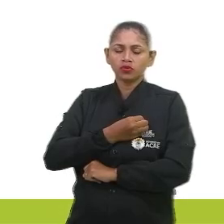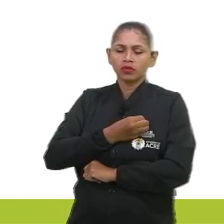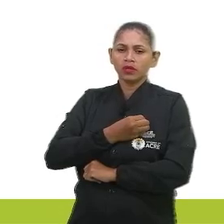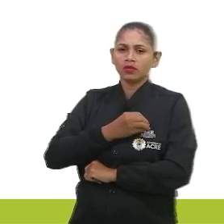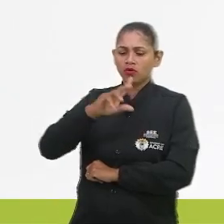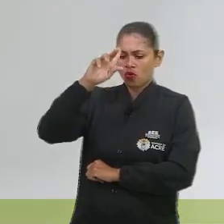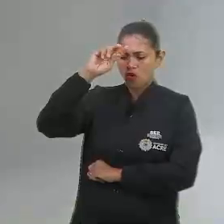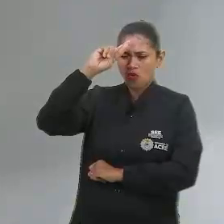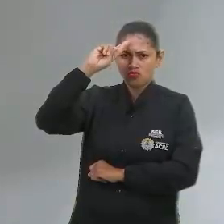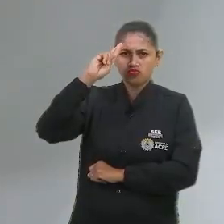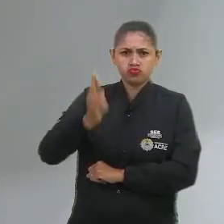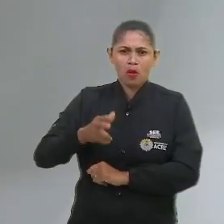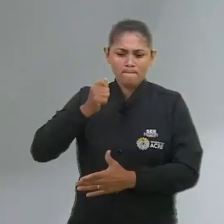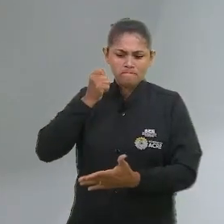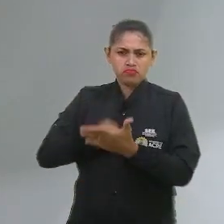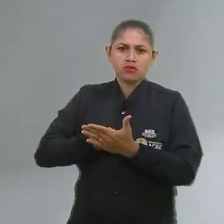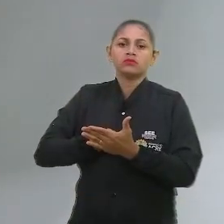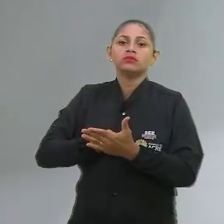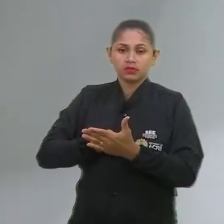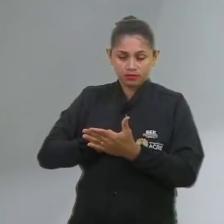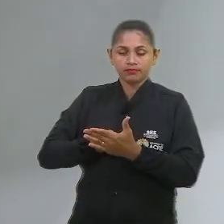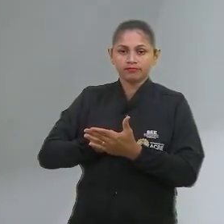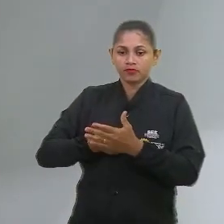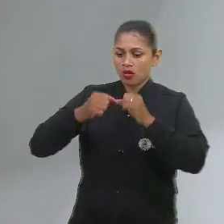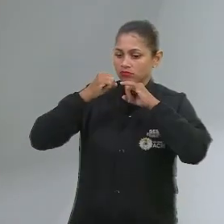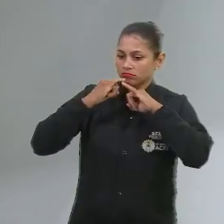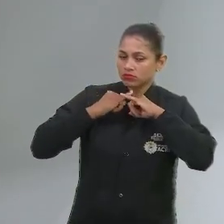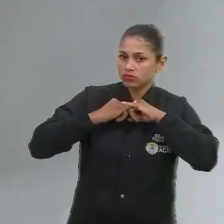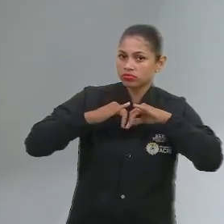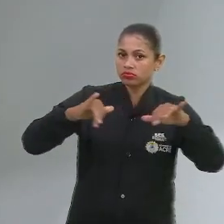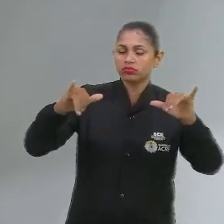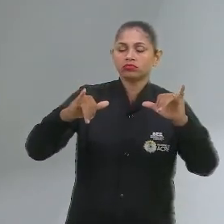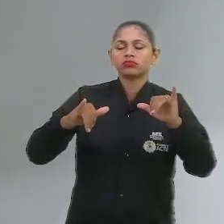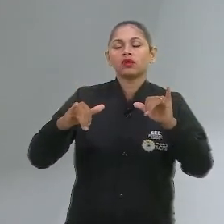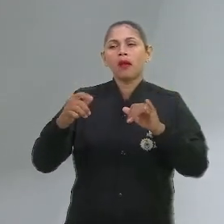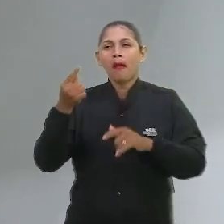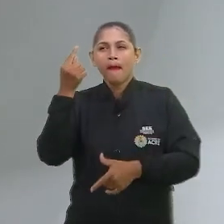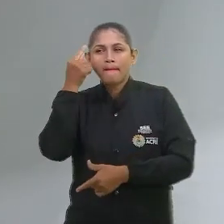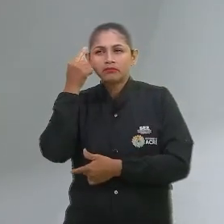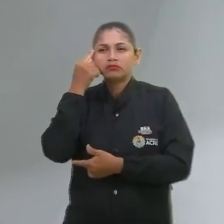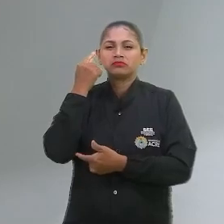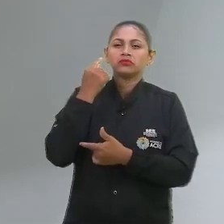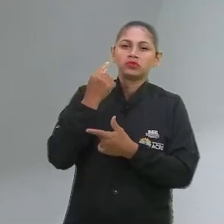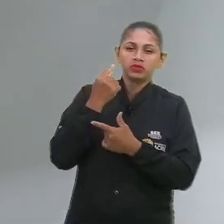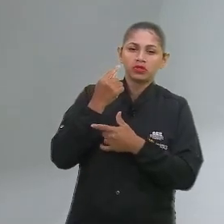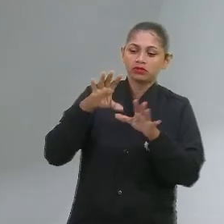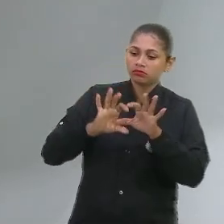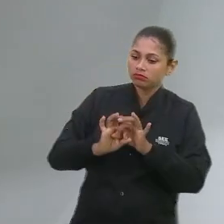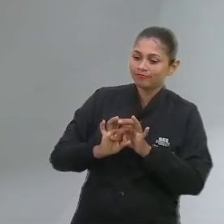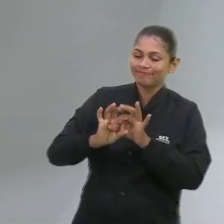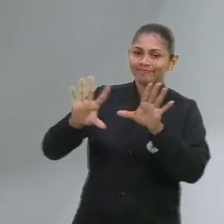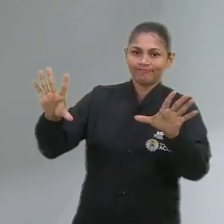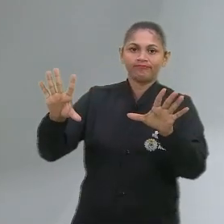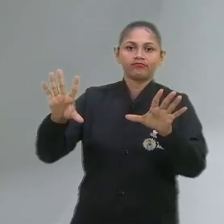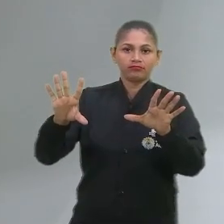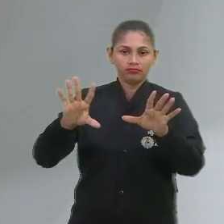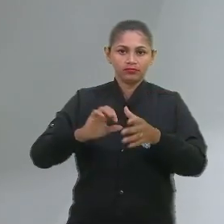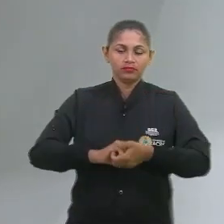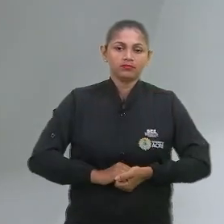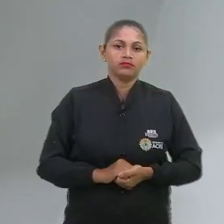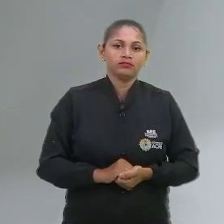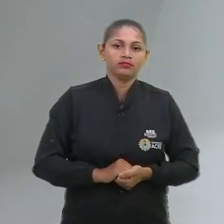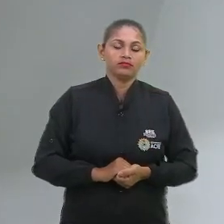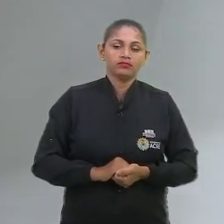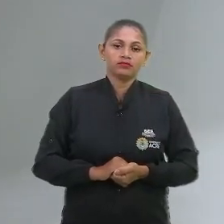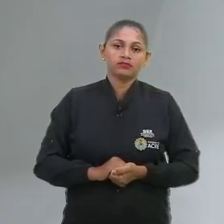jornais alternativos divulgavam ideias de liberdade, ideias contrárias à repressão.